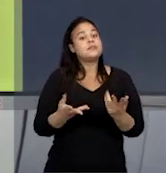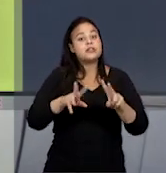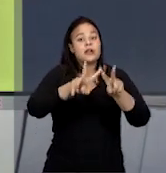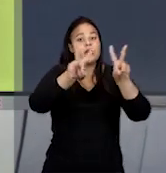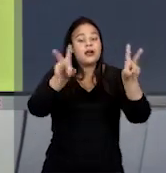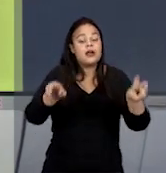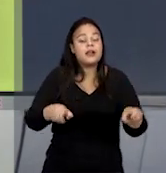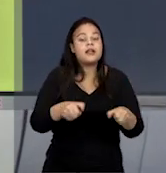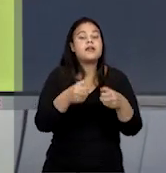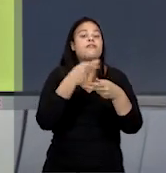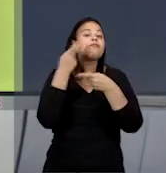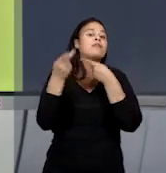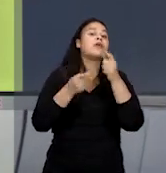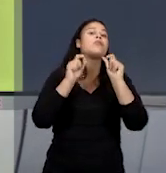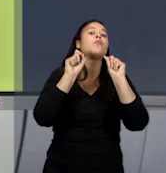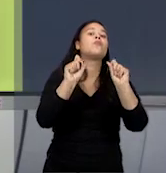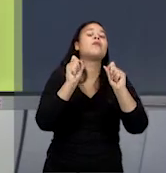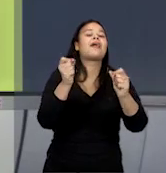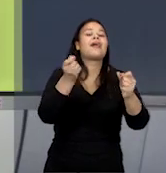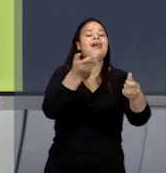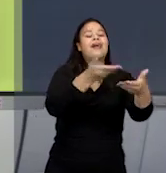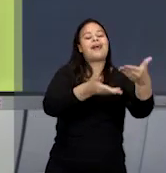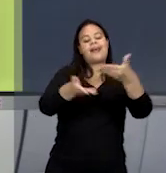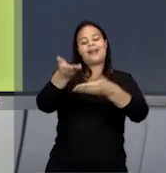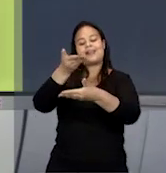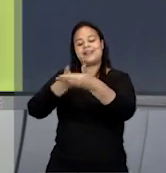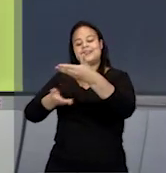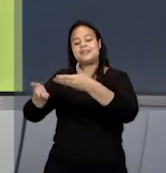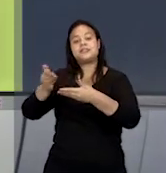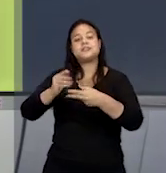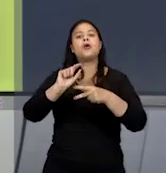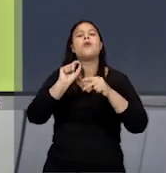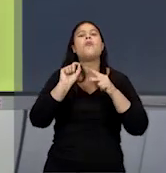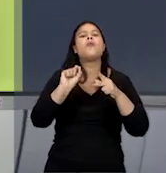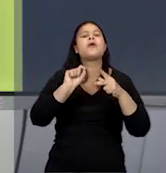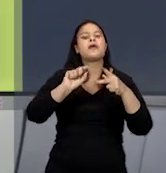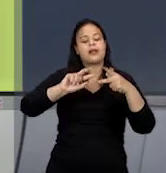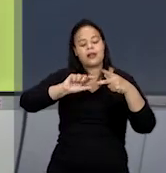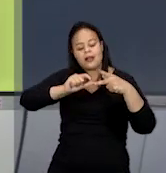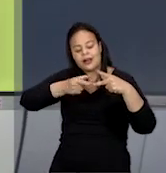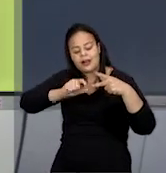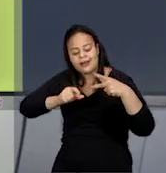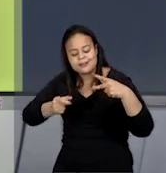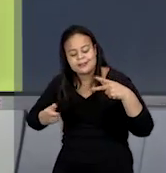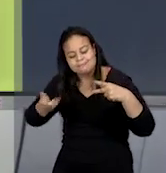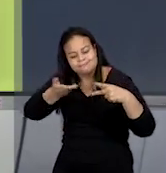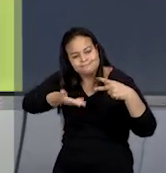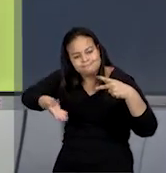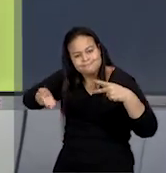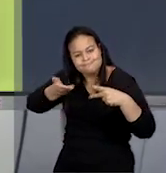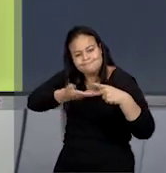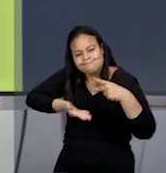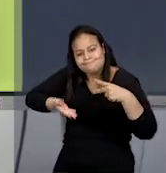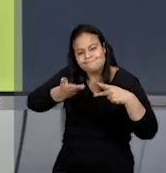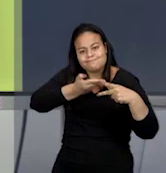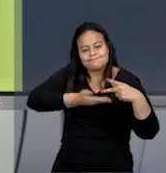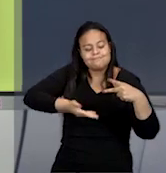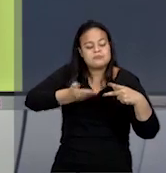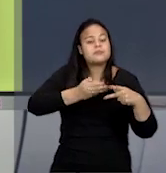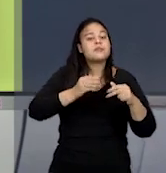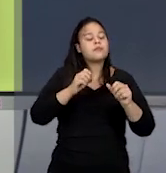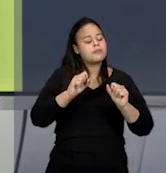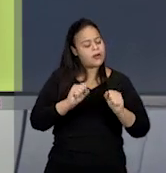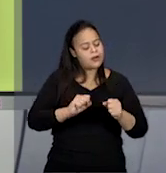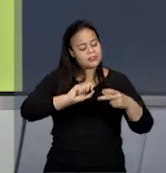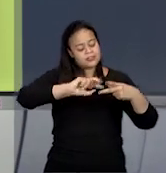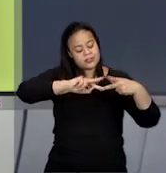eu falo que há uma interação gênica. E essa interação gênica, ela pode ser uma interação